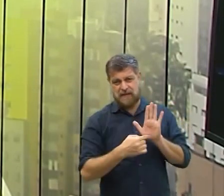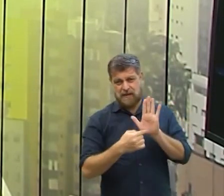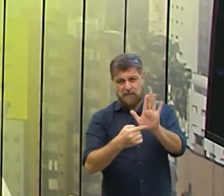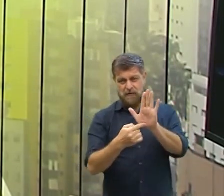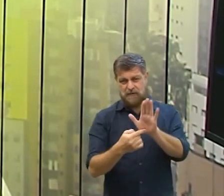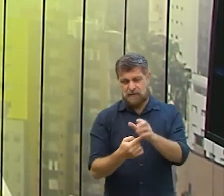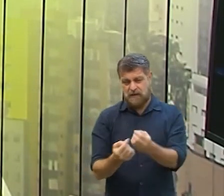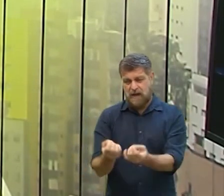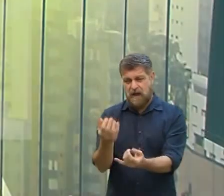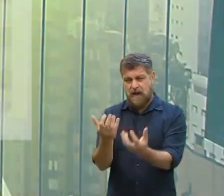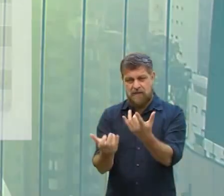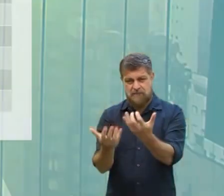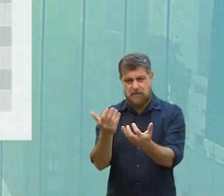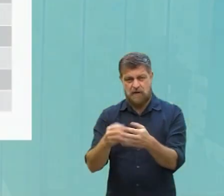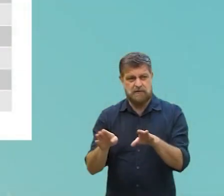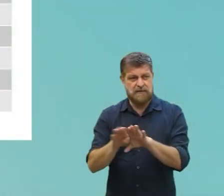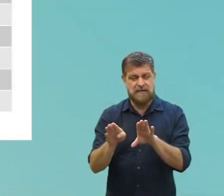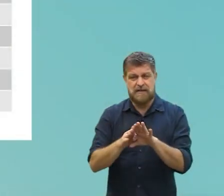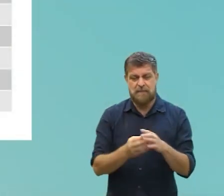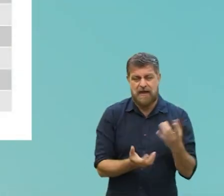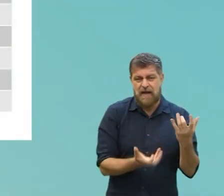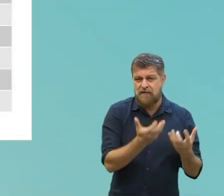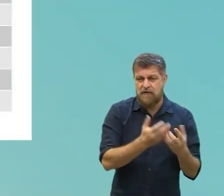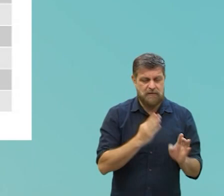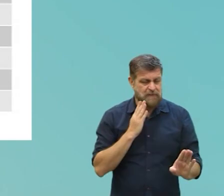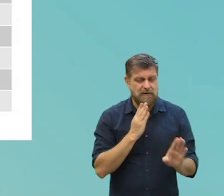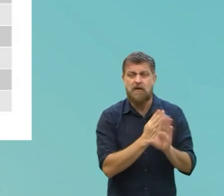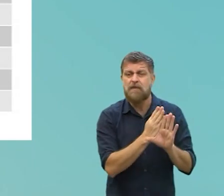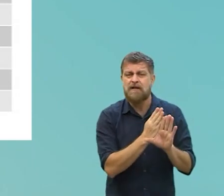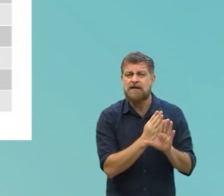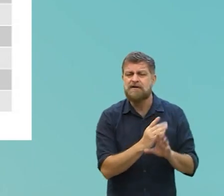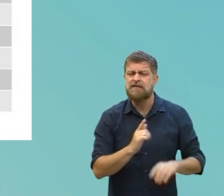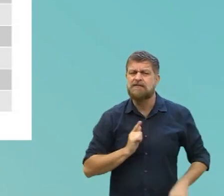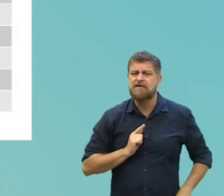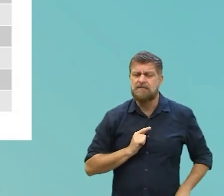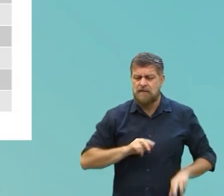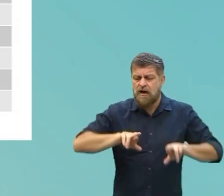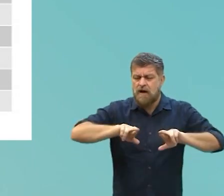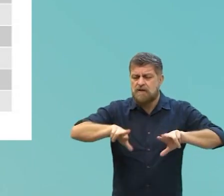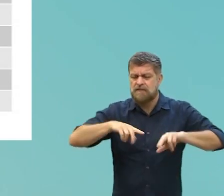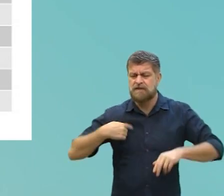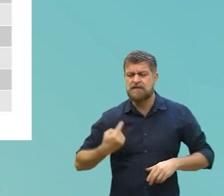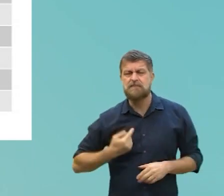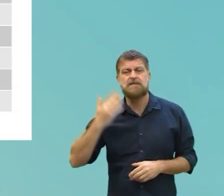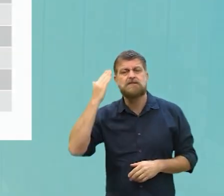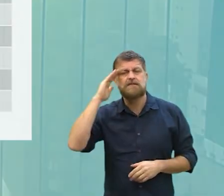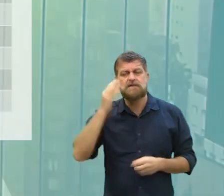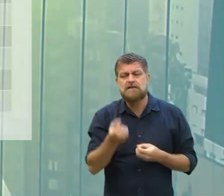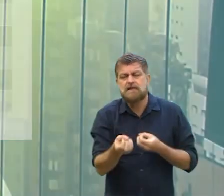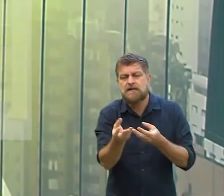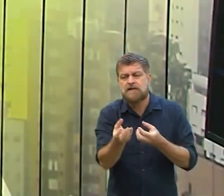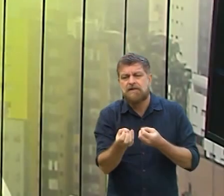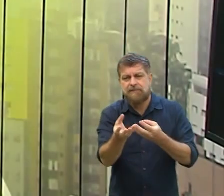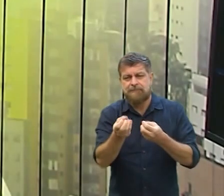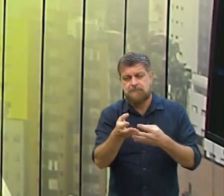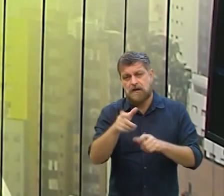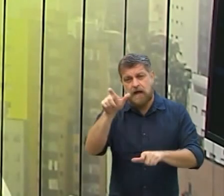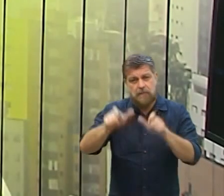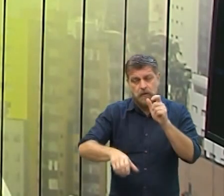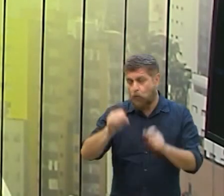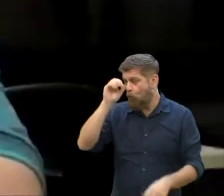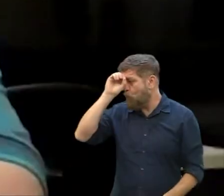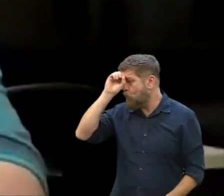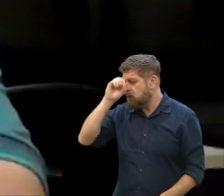cita focos e focos não captados. Qual seria a diferença entre ambos, para a gente levar essa informação para as pessoas que